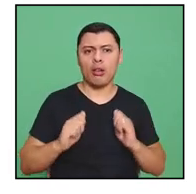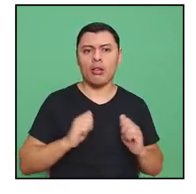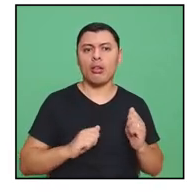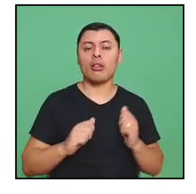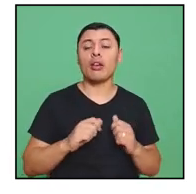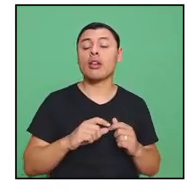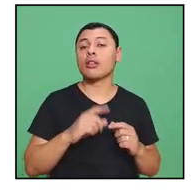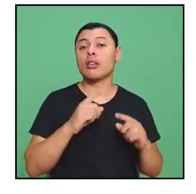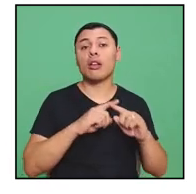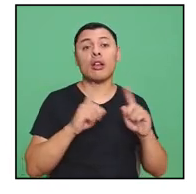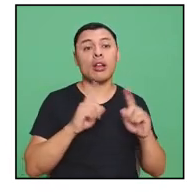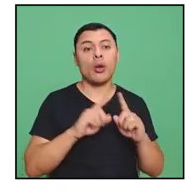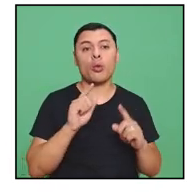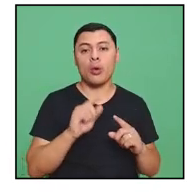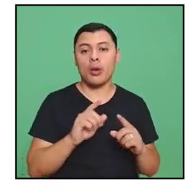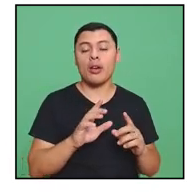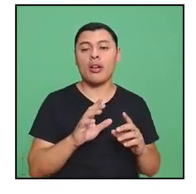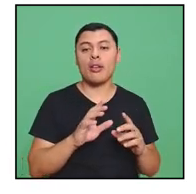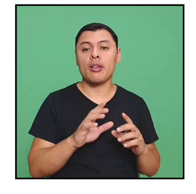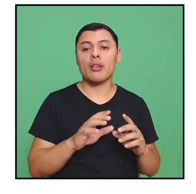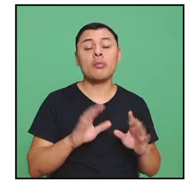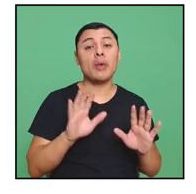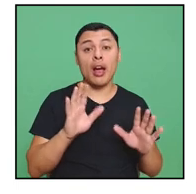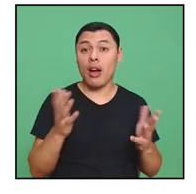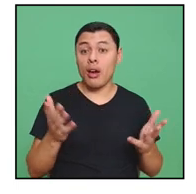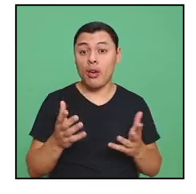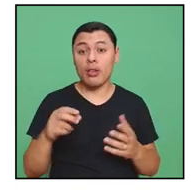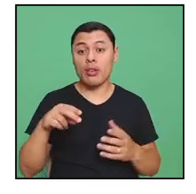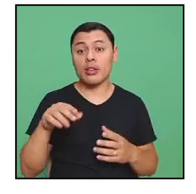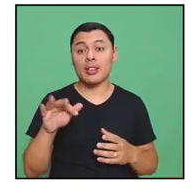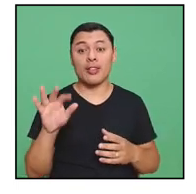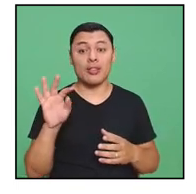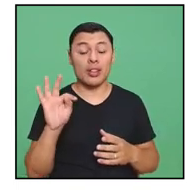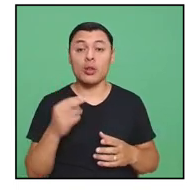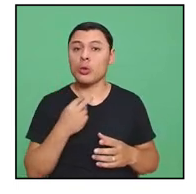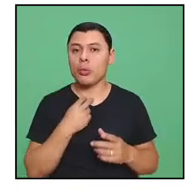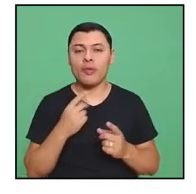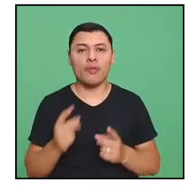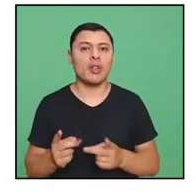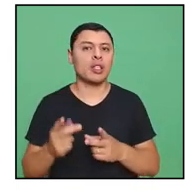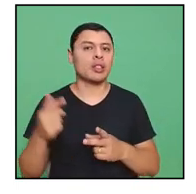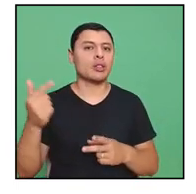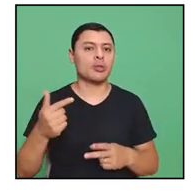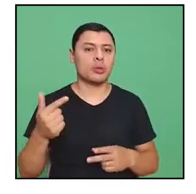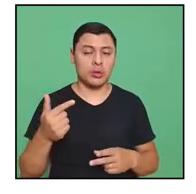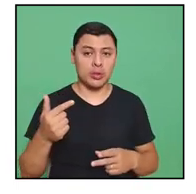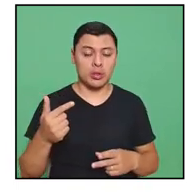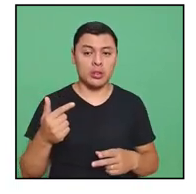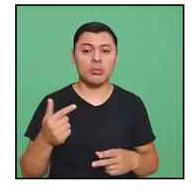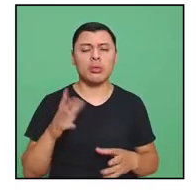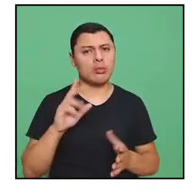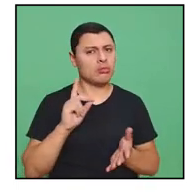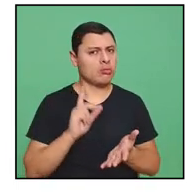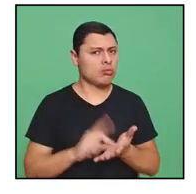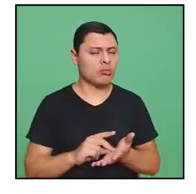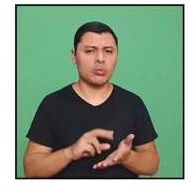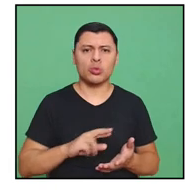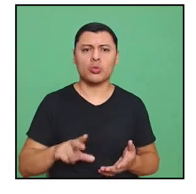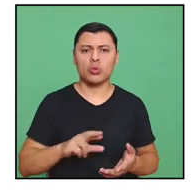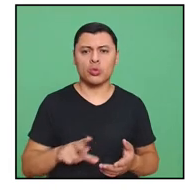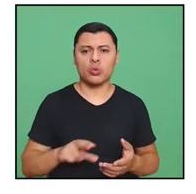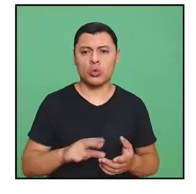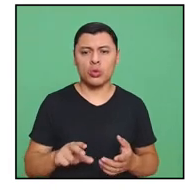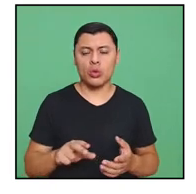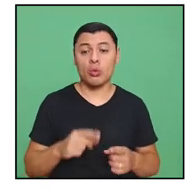benesses dos NFTs é que todo mundo fala, não, venda secundária, super rola. E na verdade não é bem assim. Se